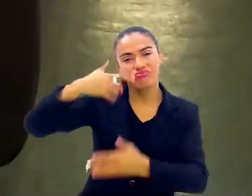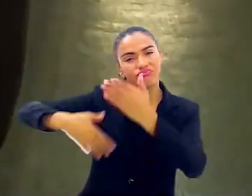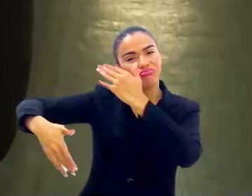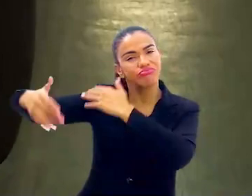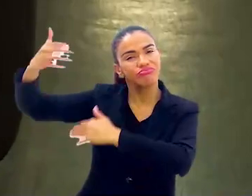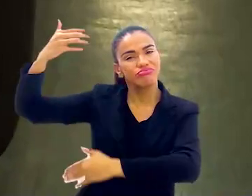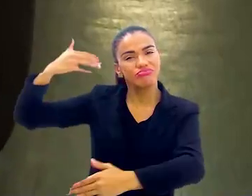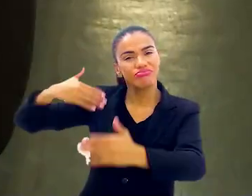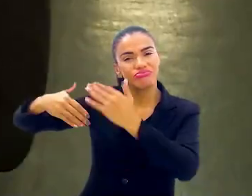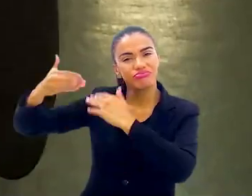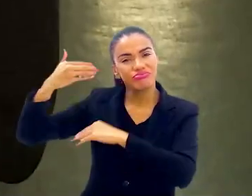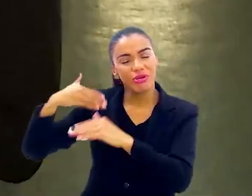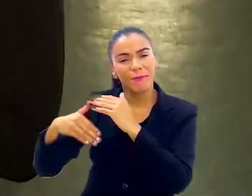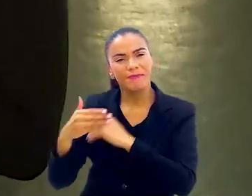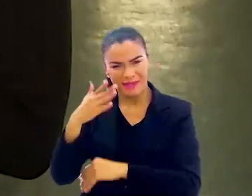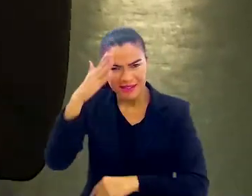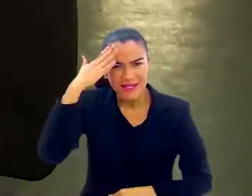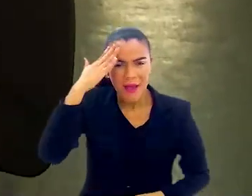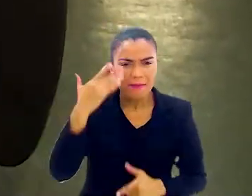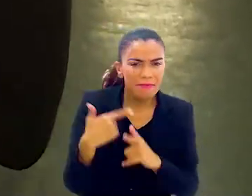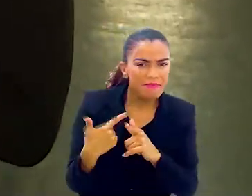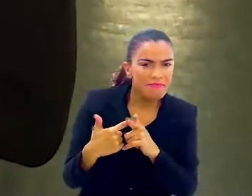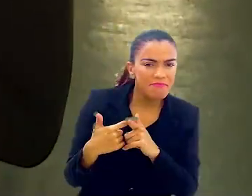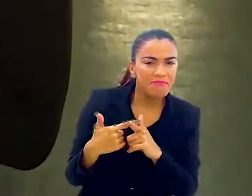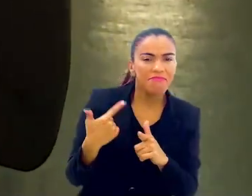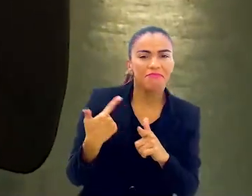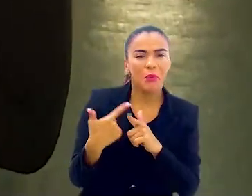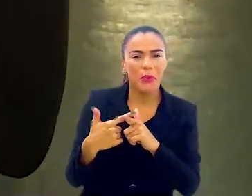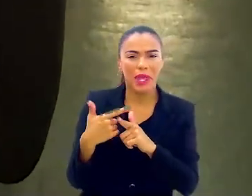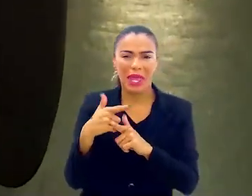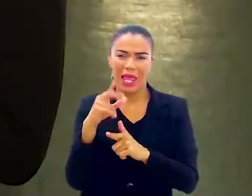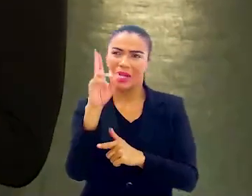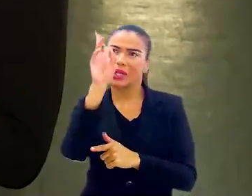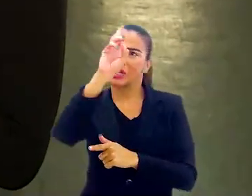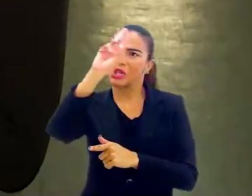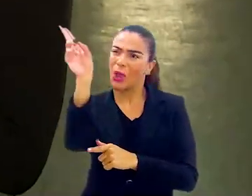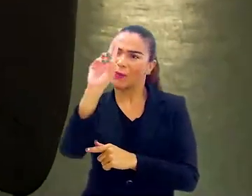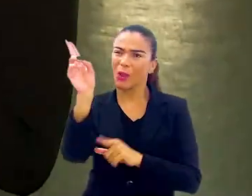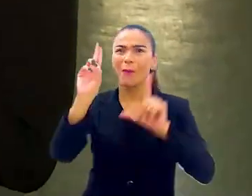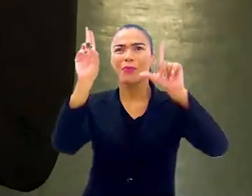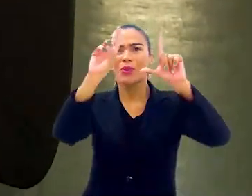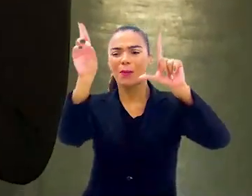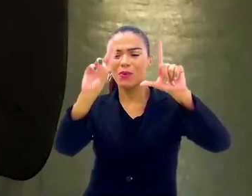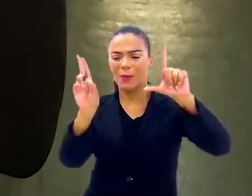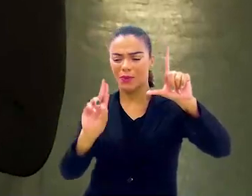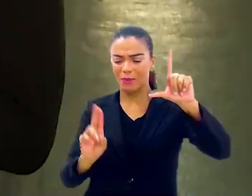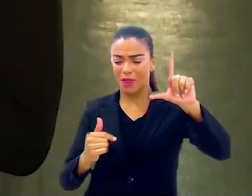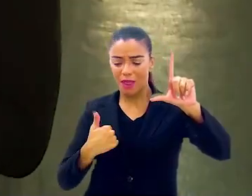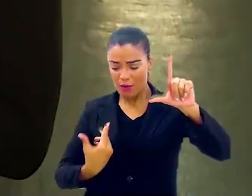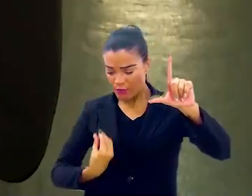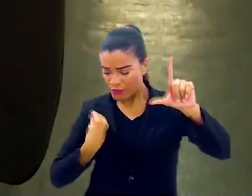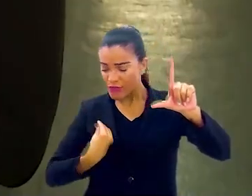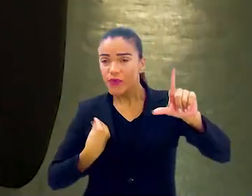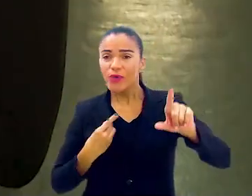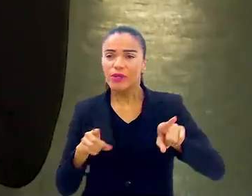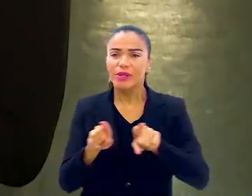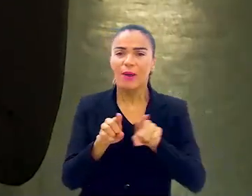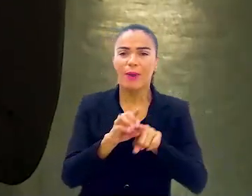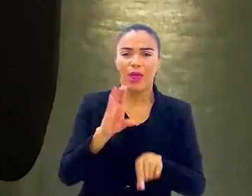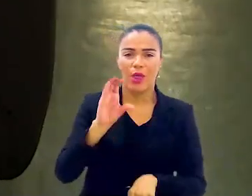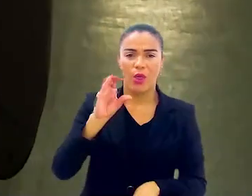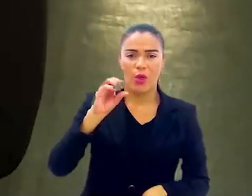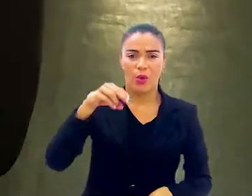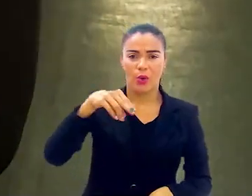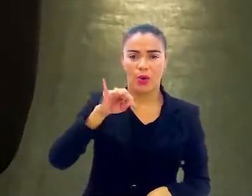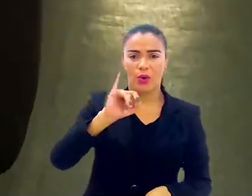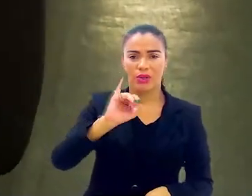recordações eu tenho. Sabe por quê? Porque praticamente dessas pessoas todas, só eu e o